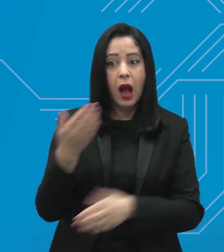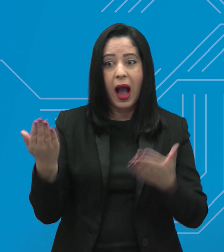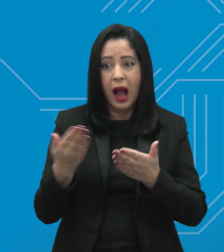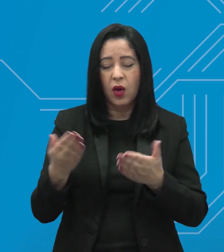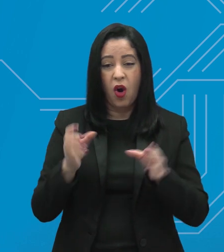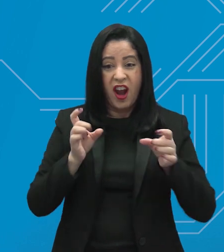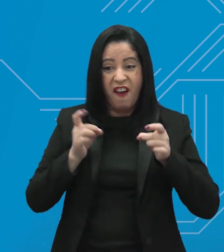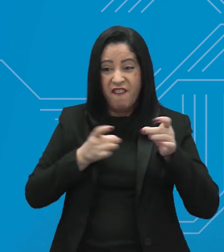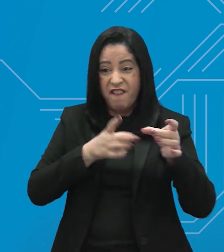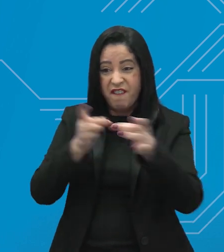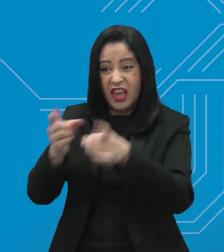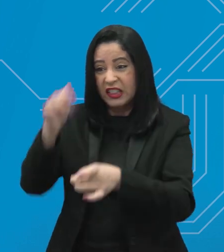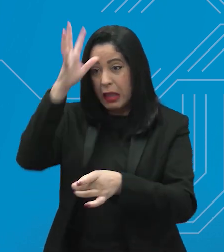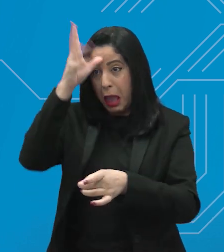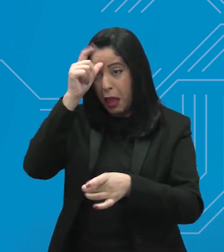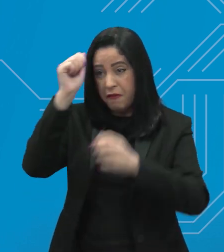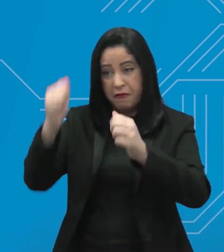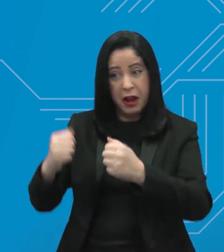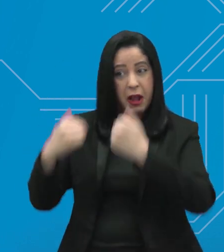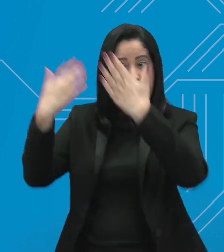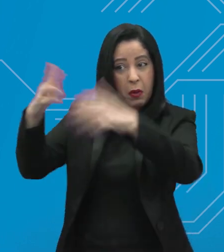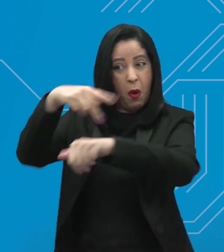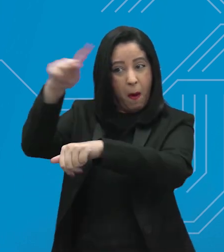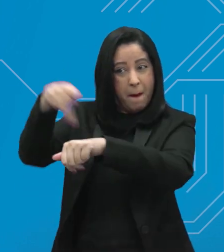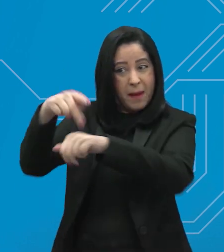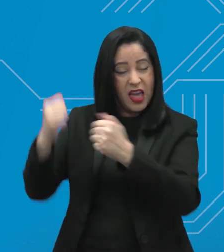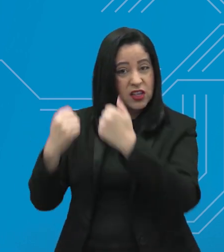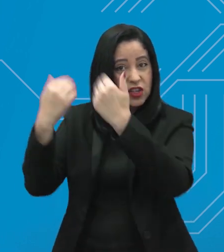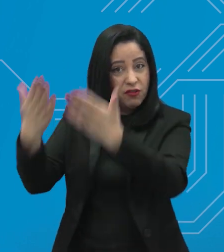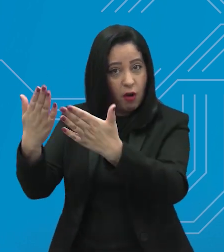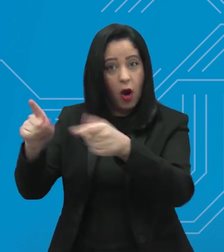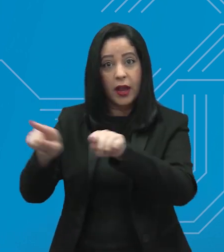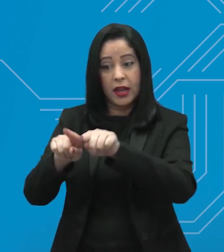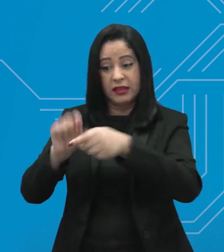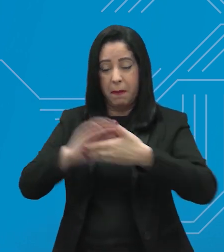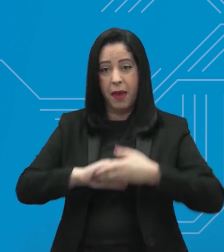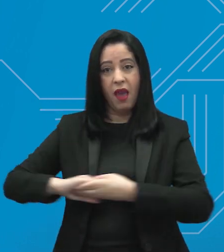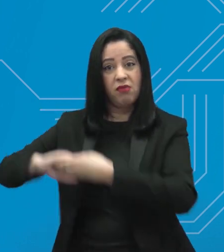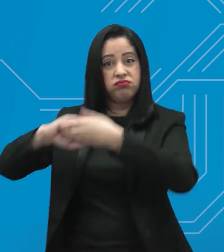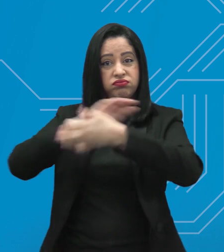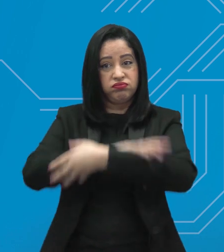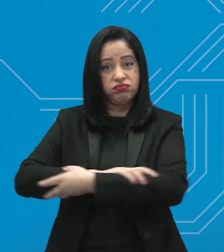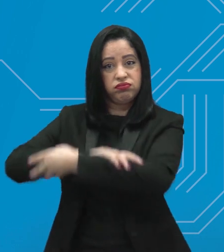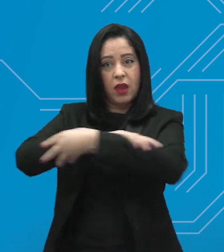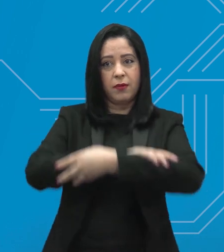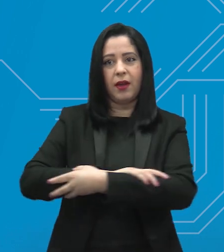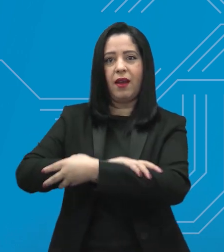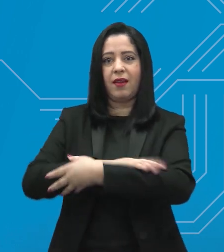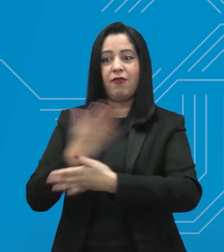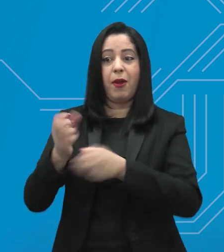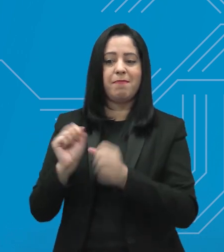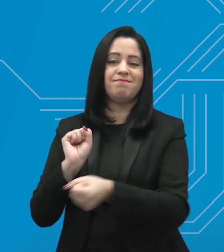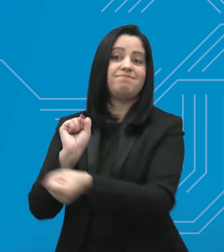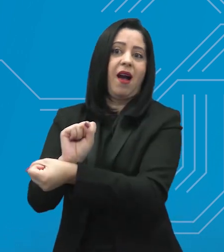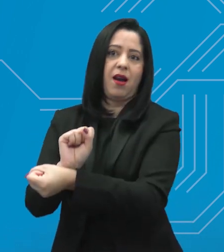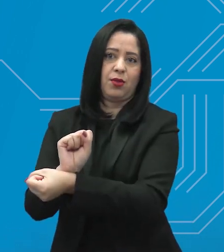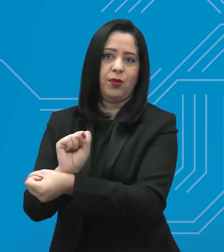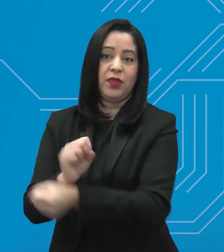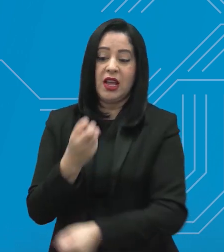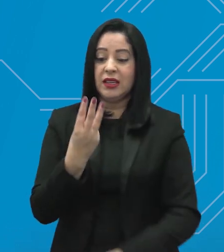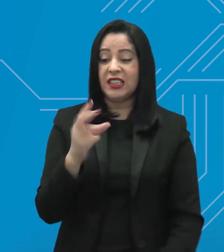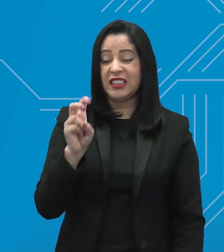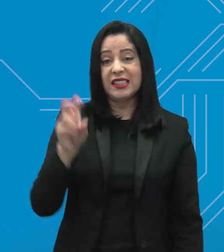Sul, as exportações de carne de aves para 23 países e a União Europeia foram suspensas. Mais